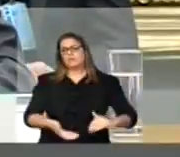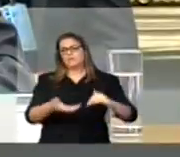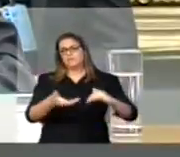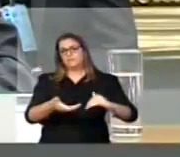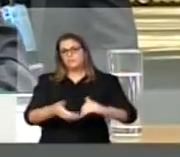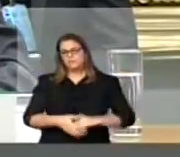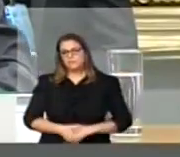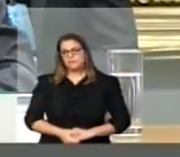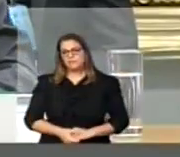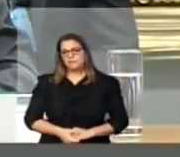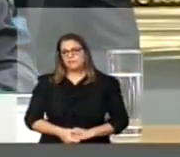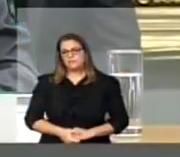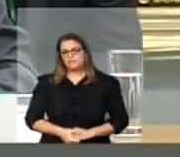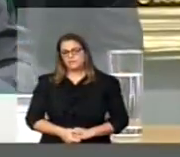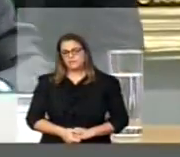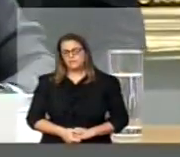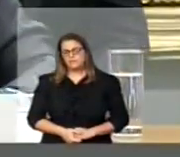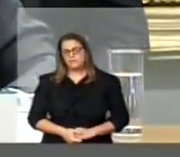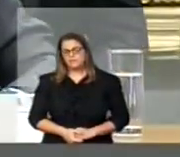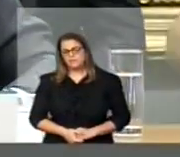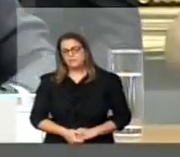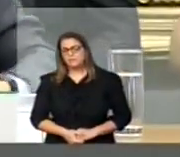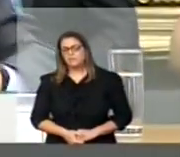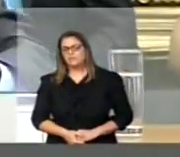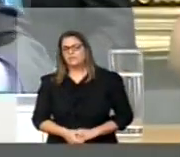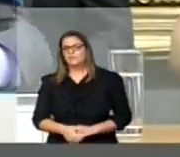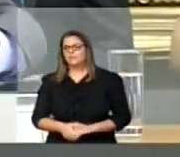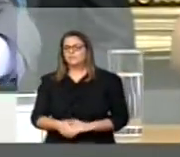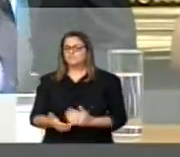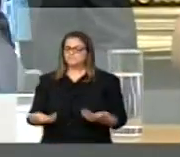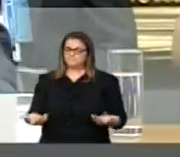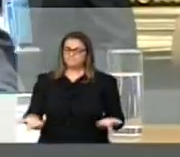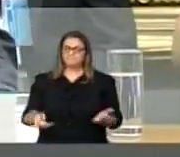dada por esse Congresso Nacional na lei orçamentária.